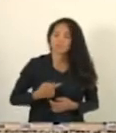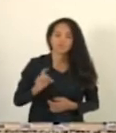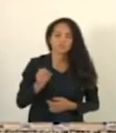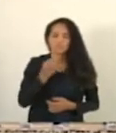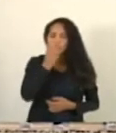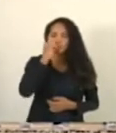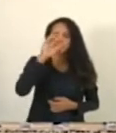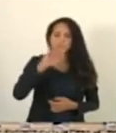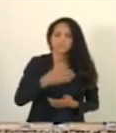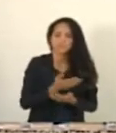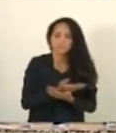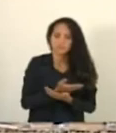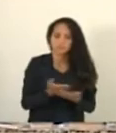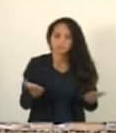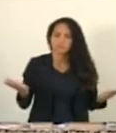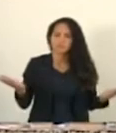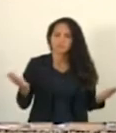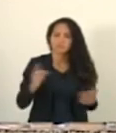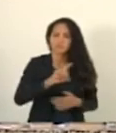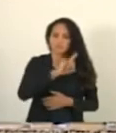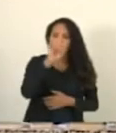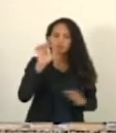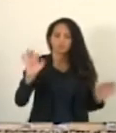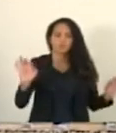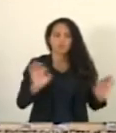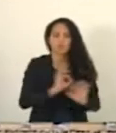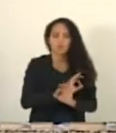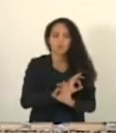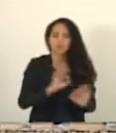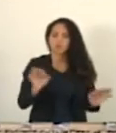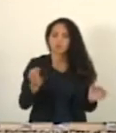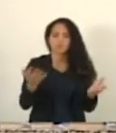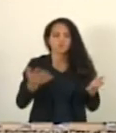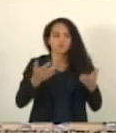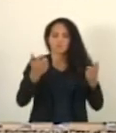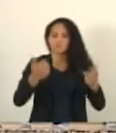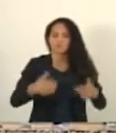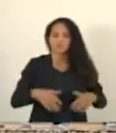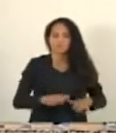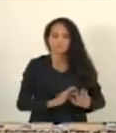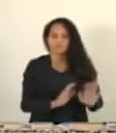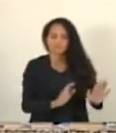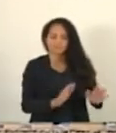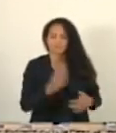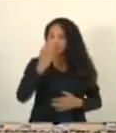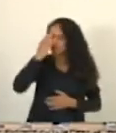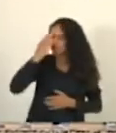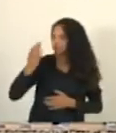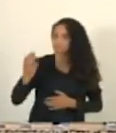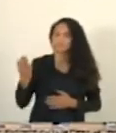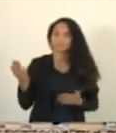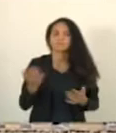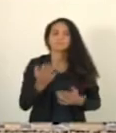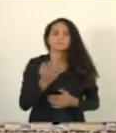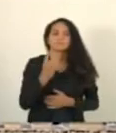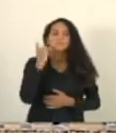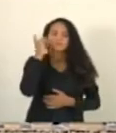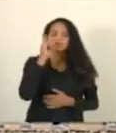tarde a todos, um excelente dia. Vou declinar de usar da palavra. Obrigado, deputado Adilson. Deputado Vandinho Leite.